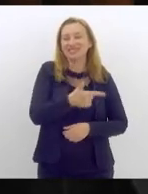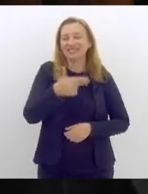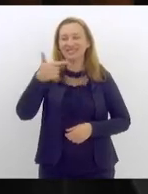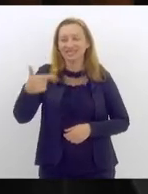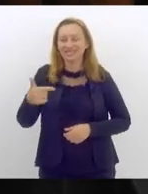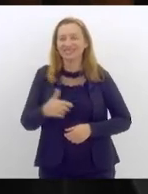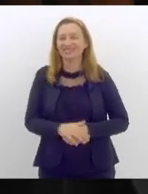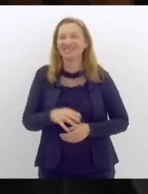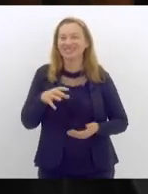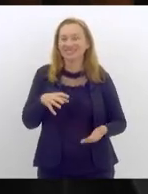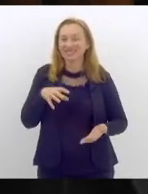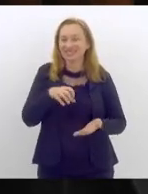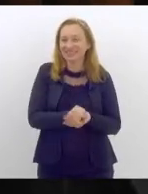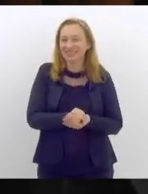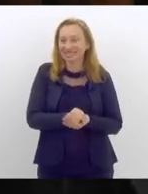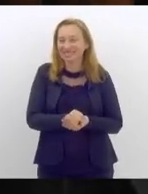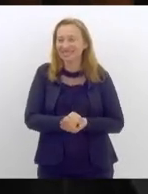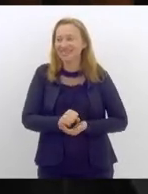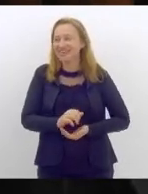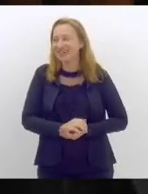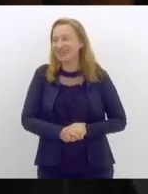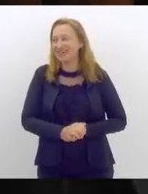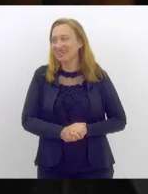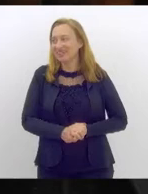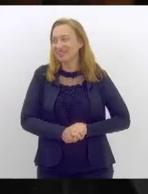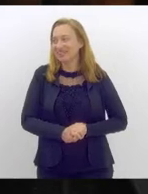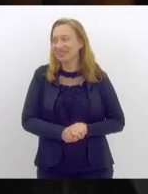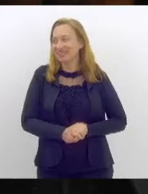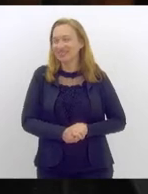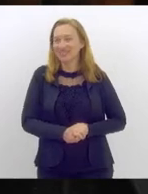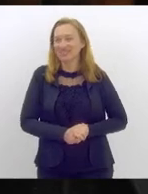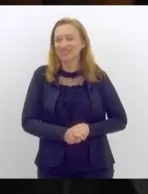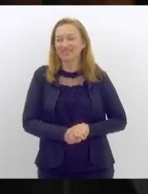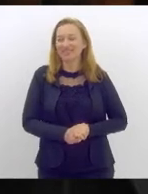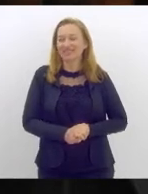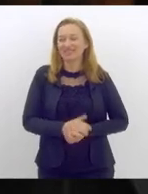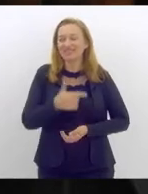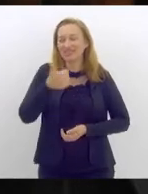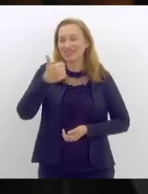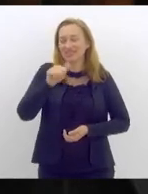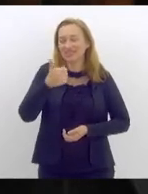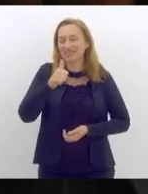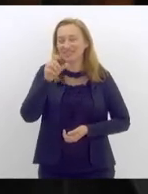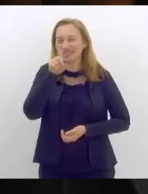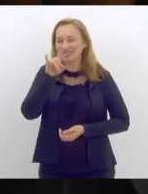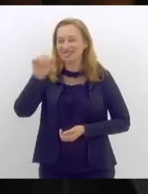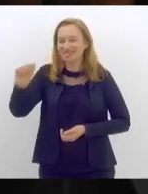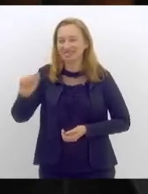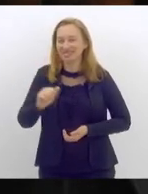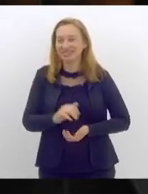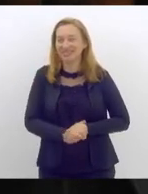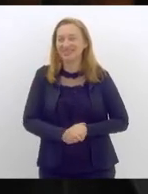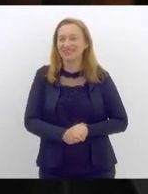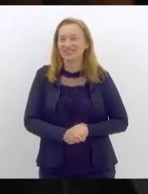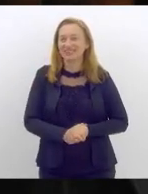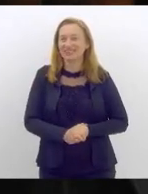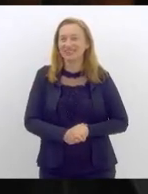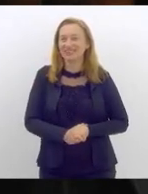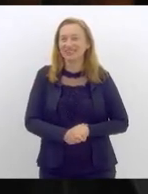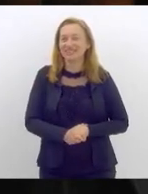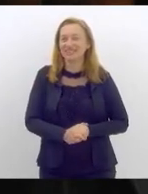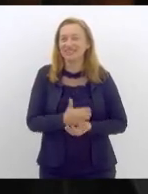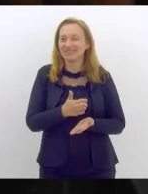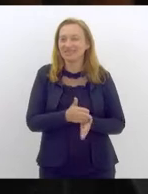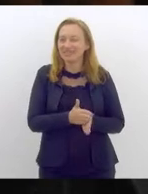registramos que faltam apenas 11 dias para se dar